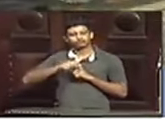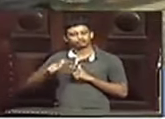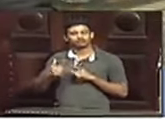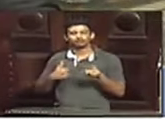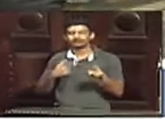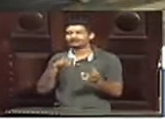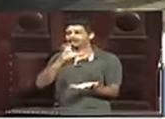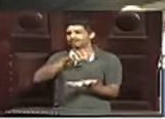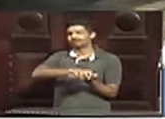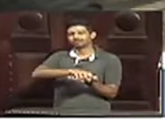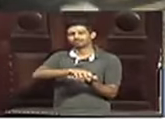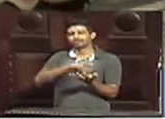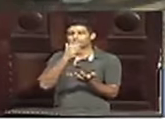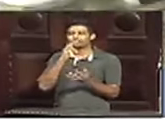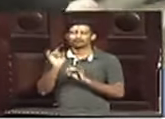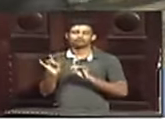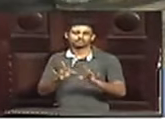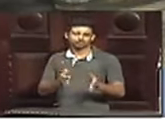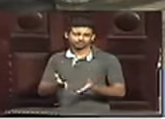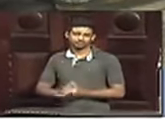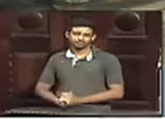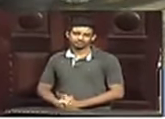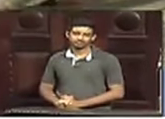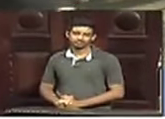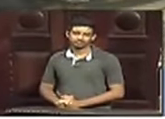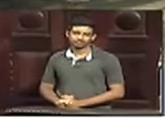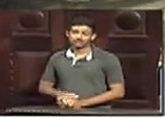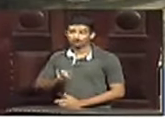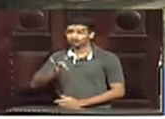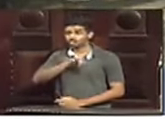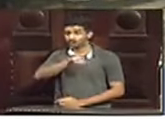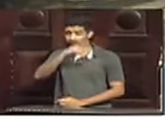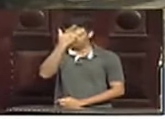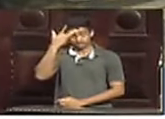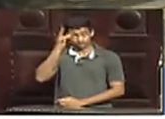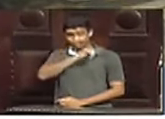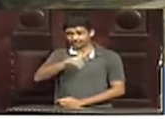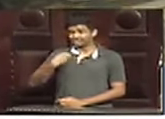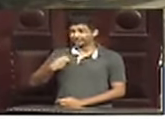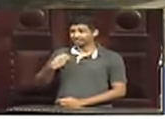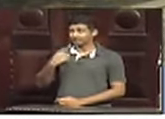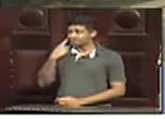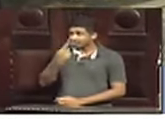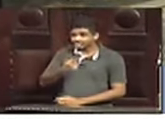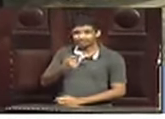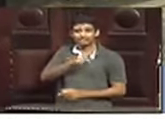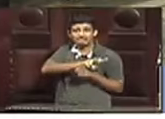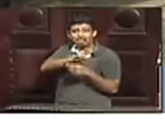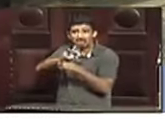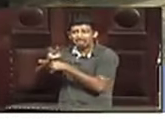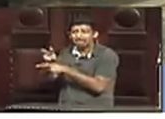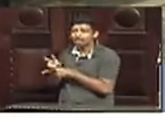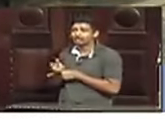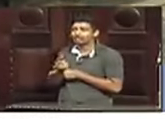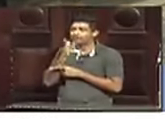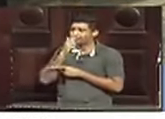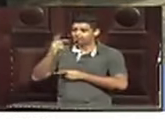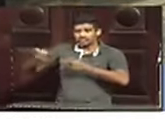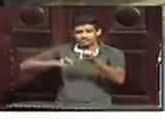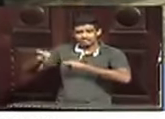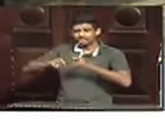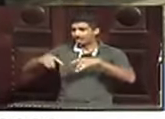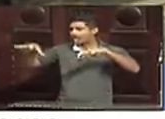impedido. Só quem viveu aquele momento sabe, vivemos uma guerra urbana e somos